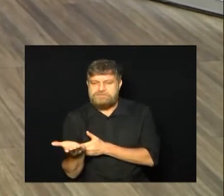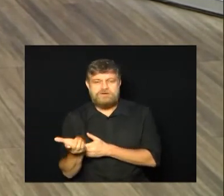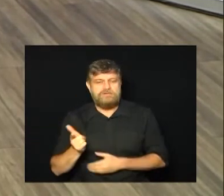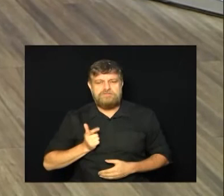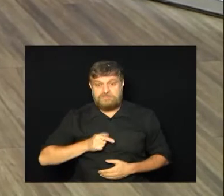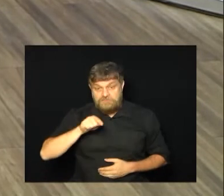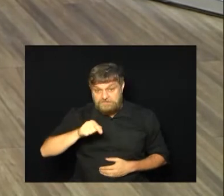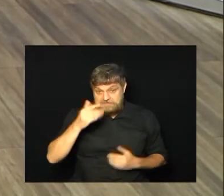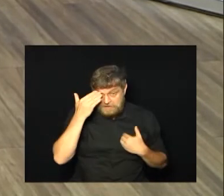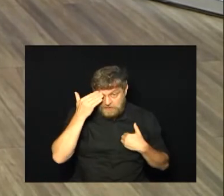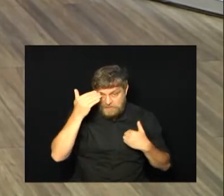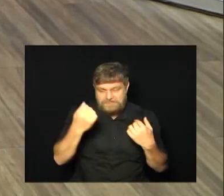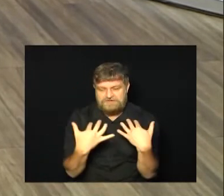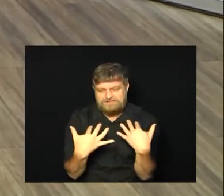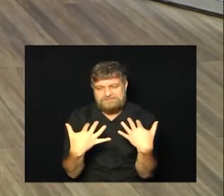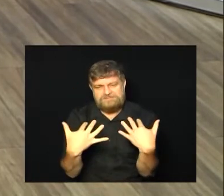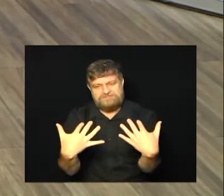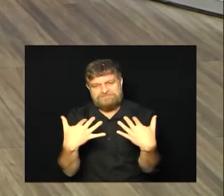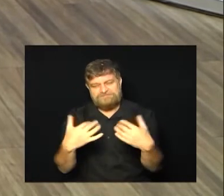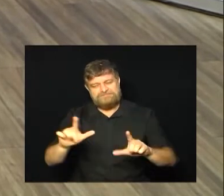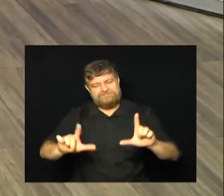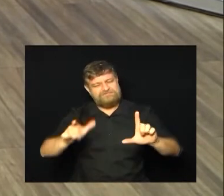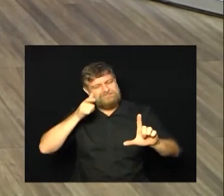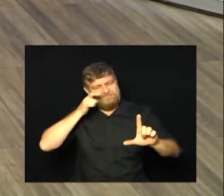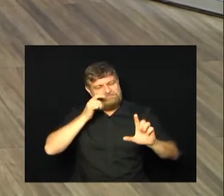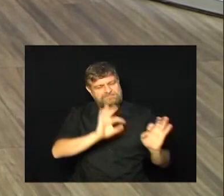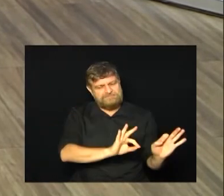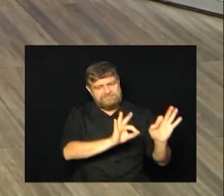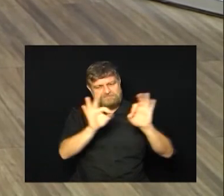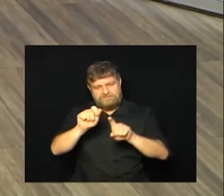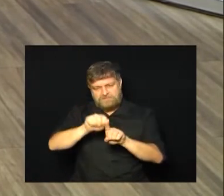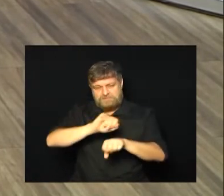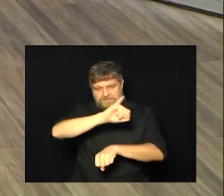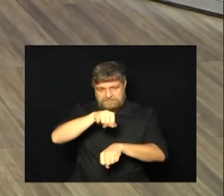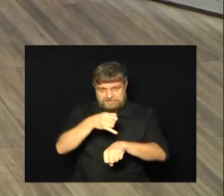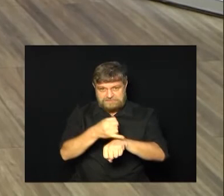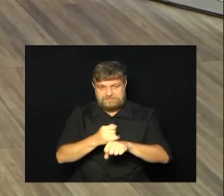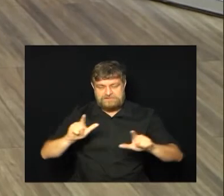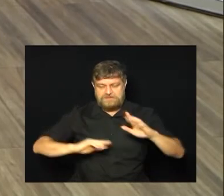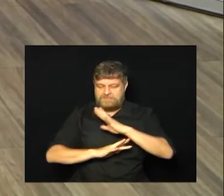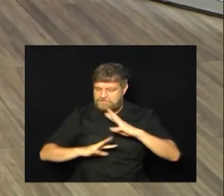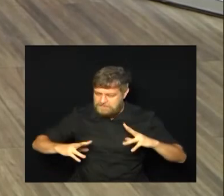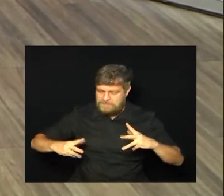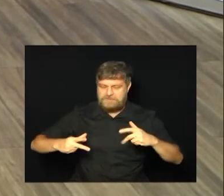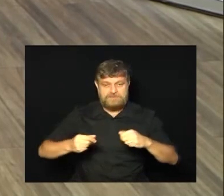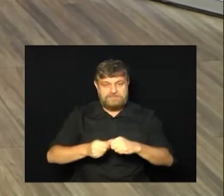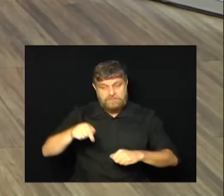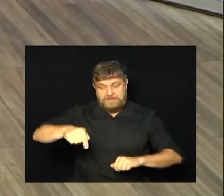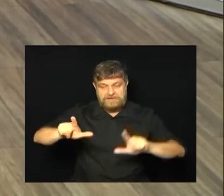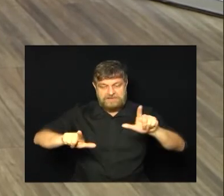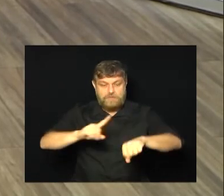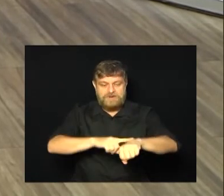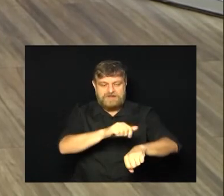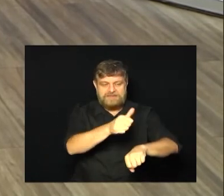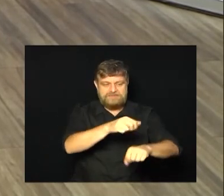muito obrigado pela sua companhia, pela sua audiência durante todo esse mês de janeiro, ó. É Câmara Total aqui na sua tela, das 11 horas